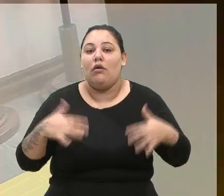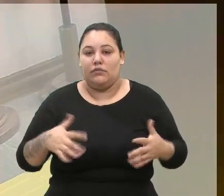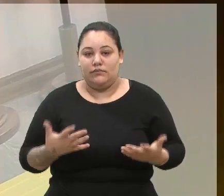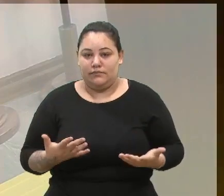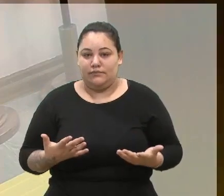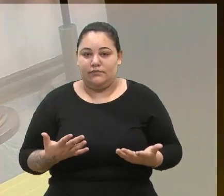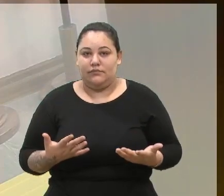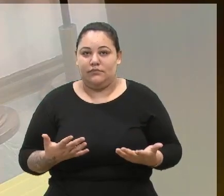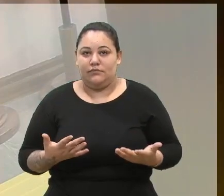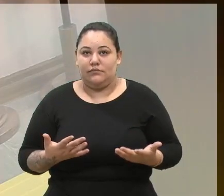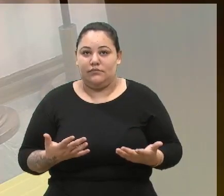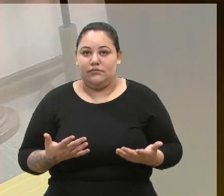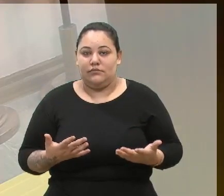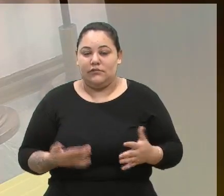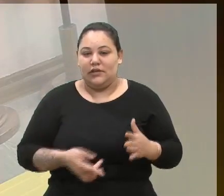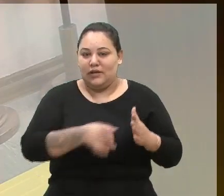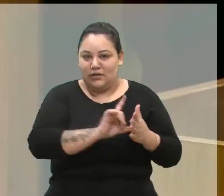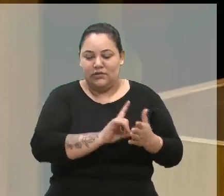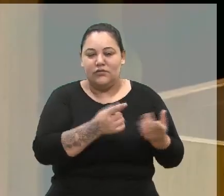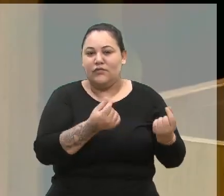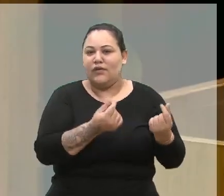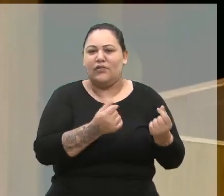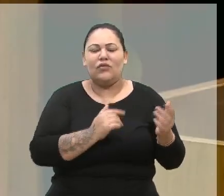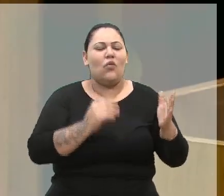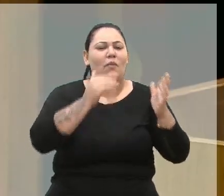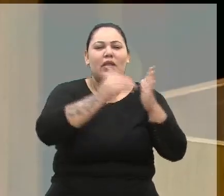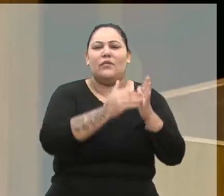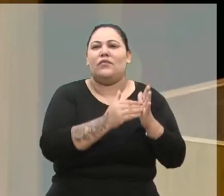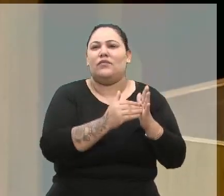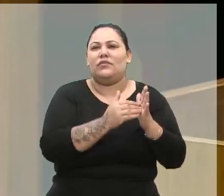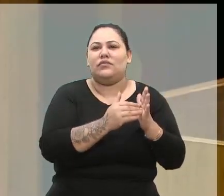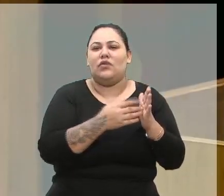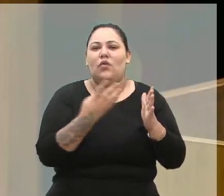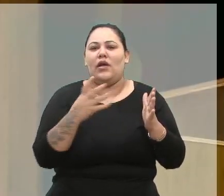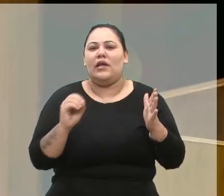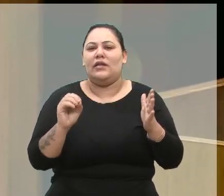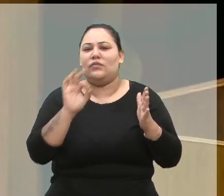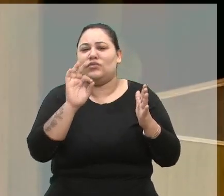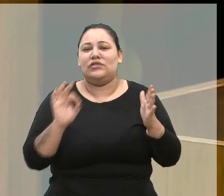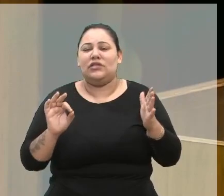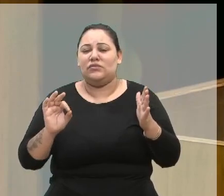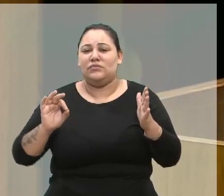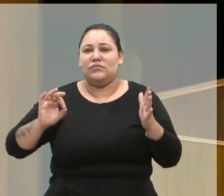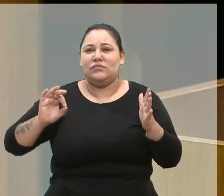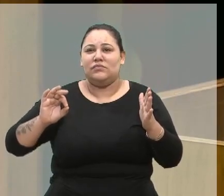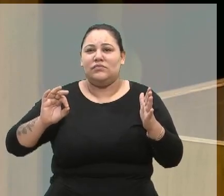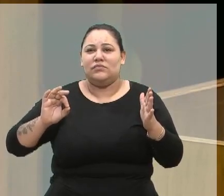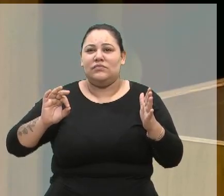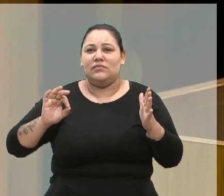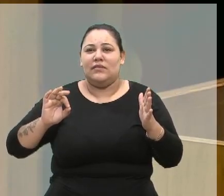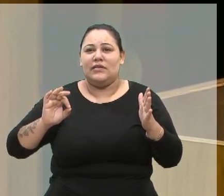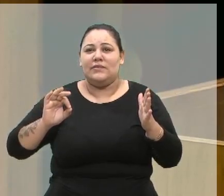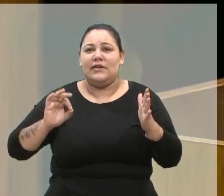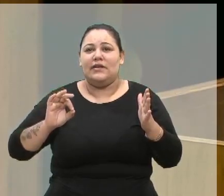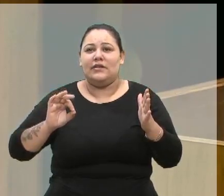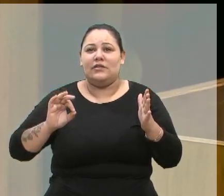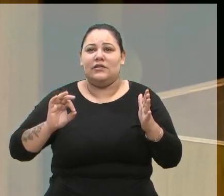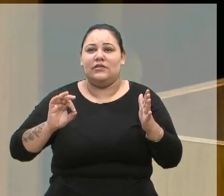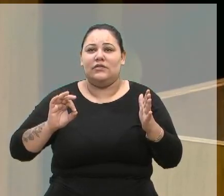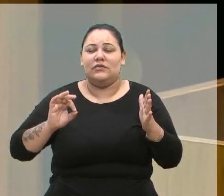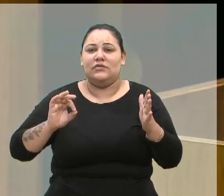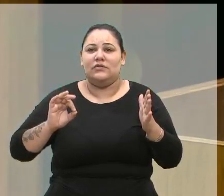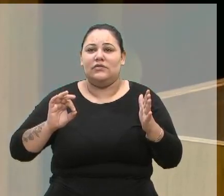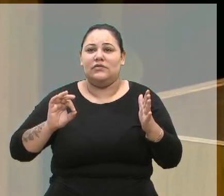dado. Antes era um valor de, no mínimo, 40% mais caro para